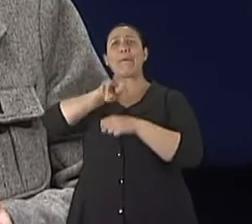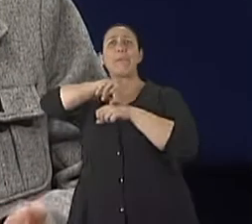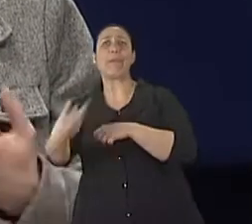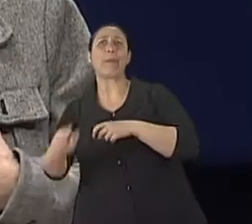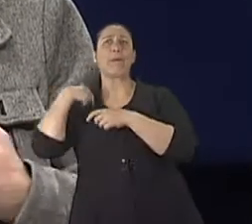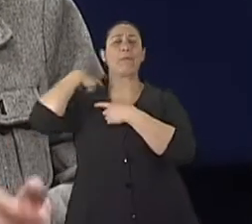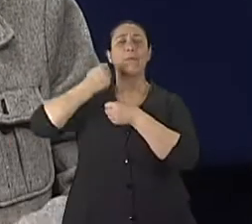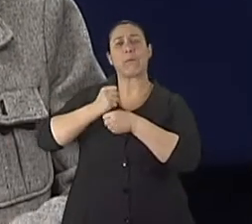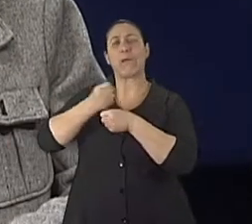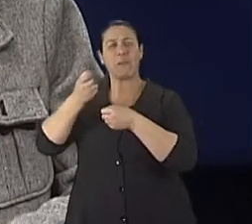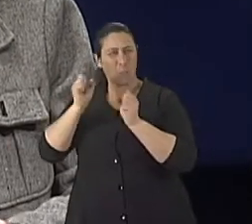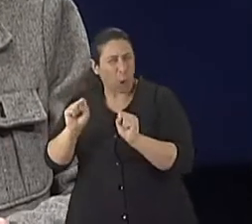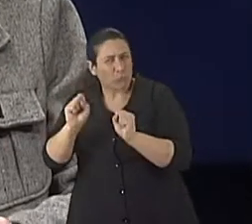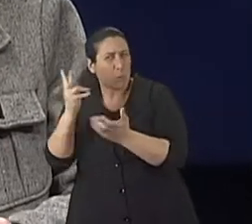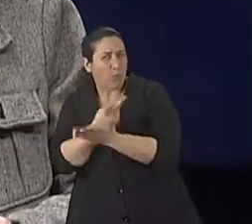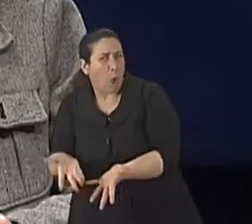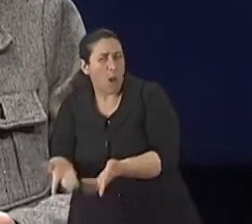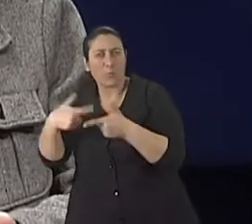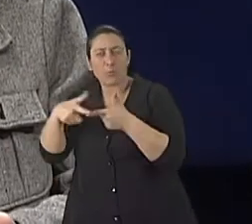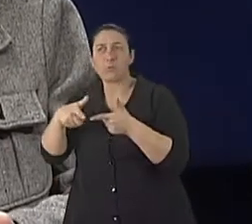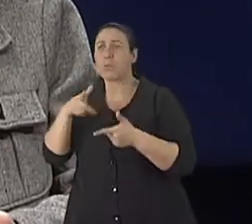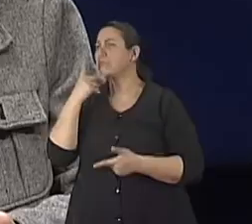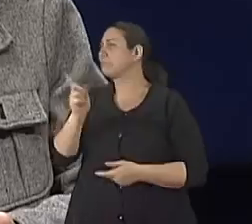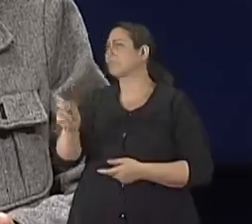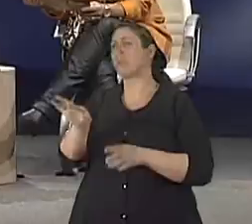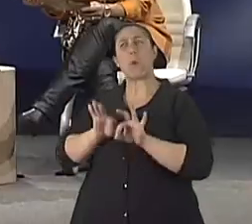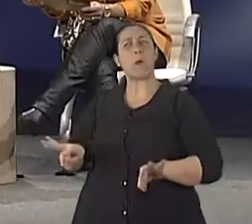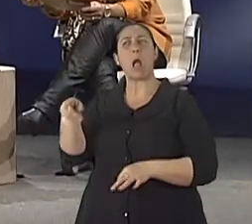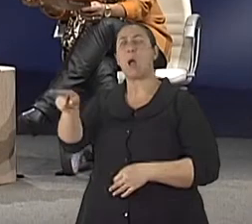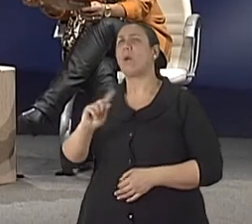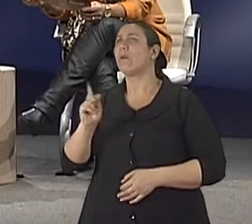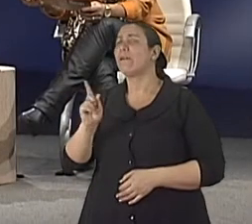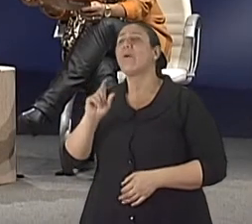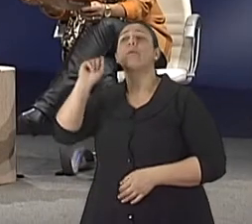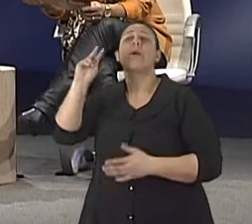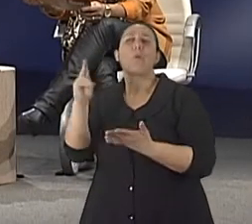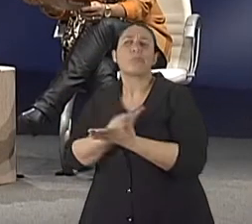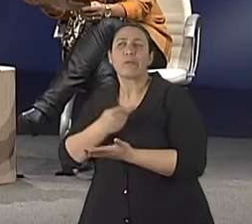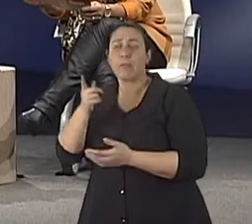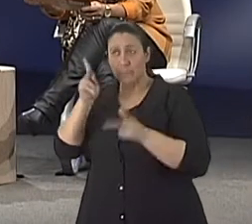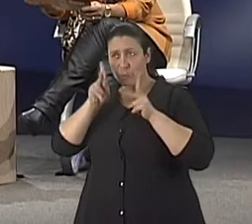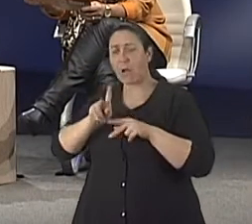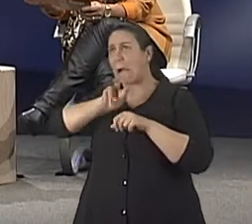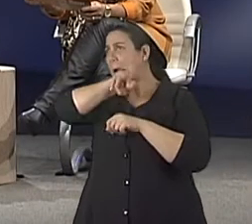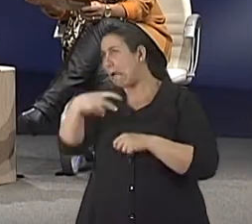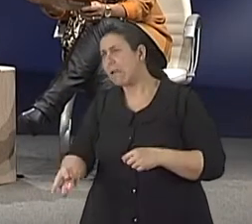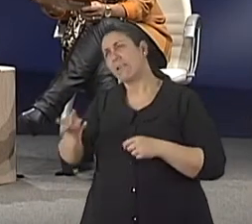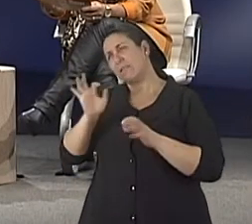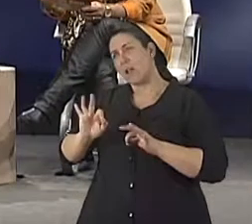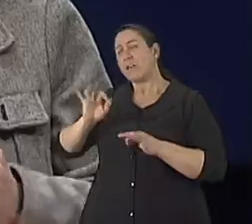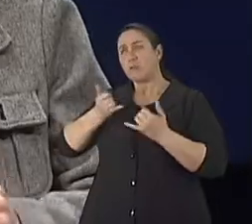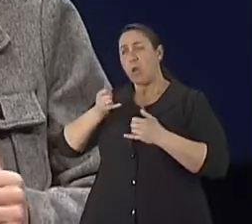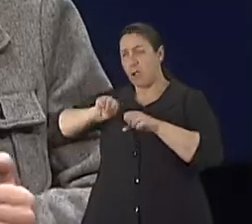traumas muito antigos não não é o comum teria dado problema terá com certeza teria um problema antes nem traumas e fraturas uma